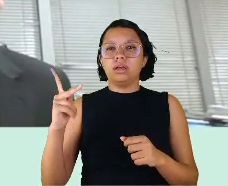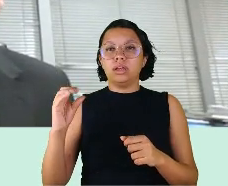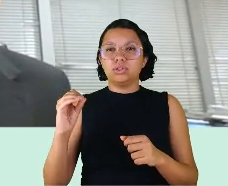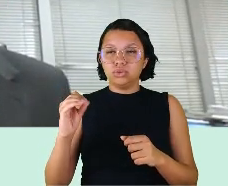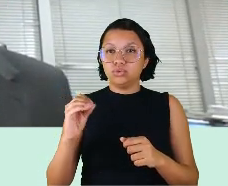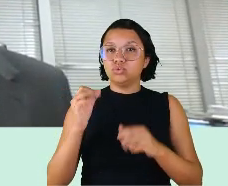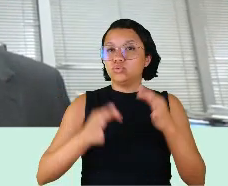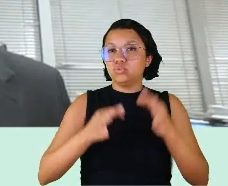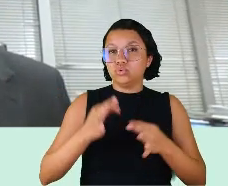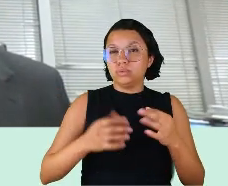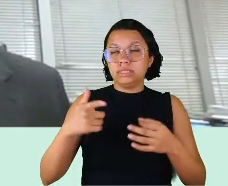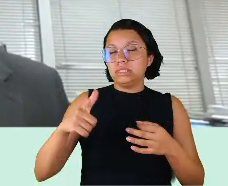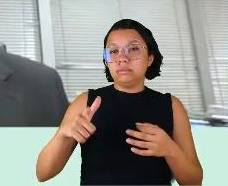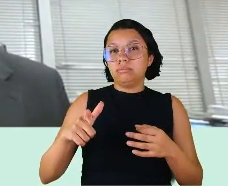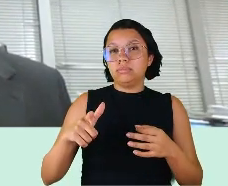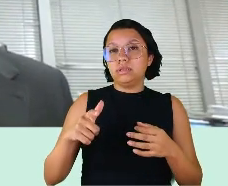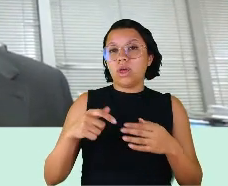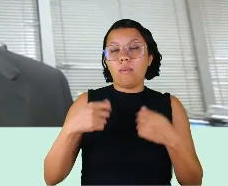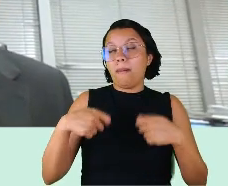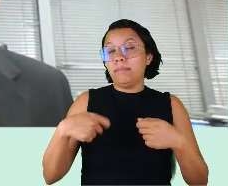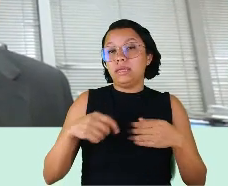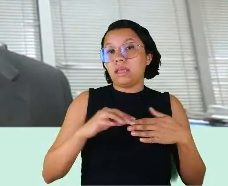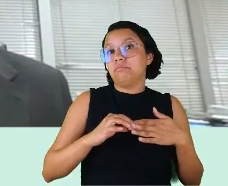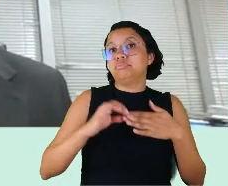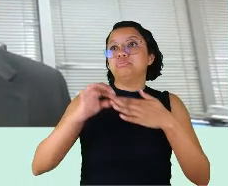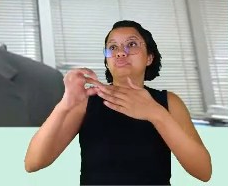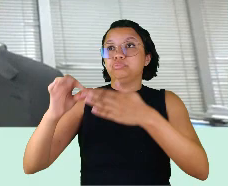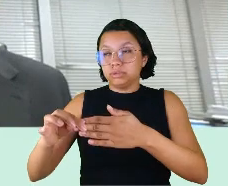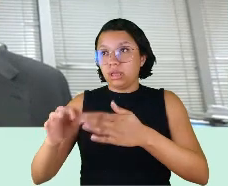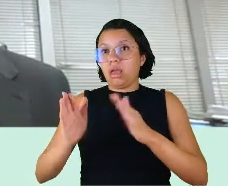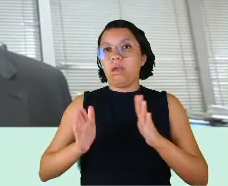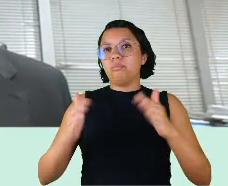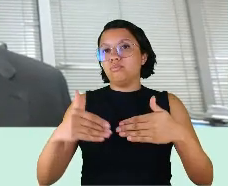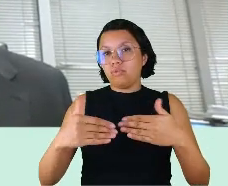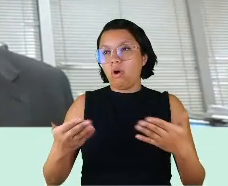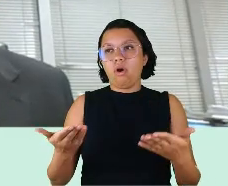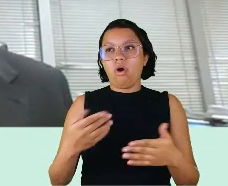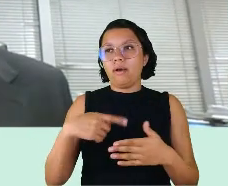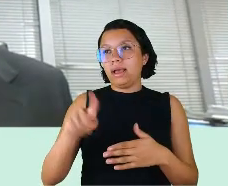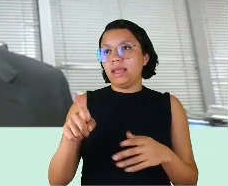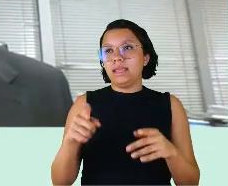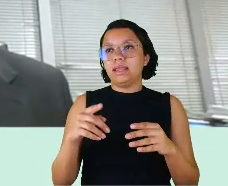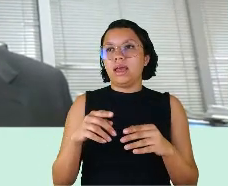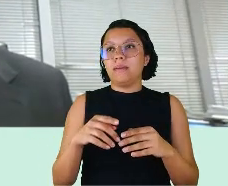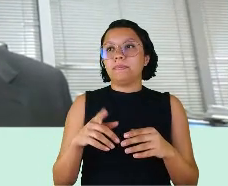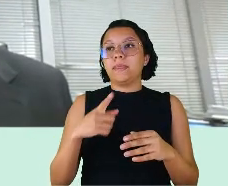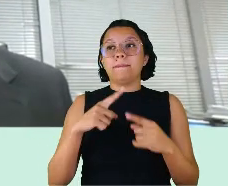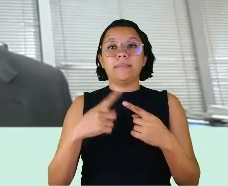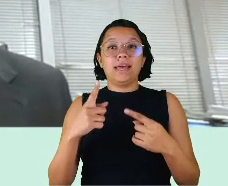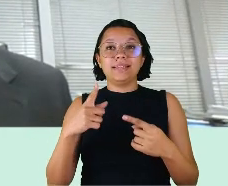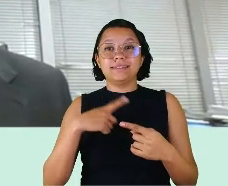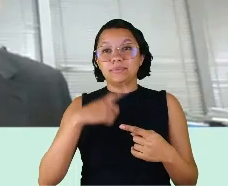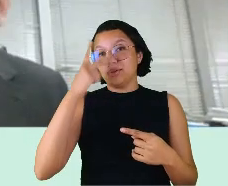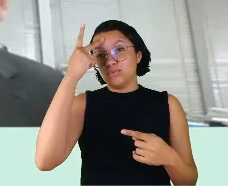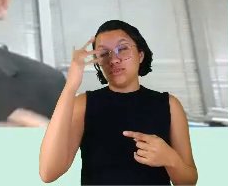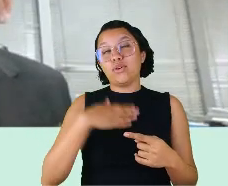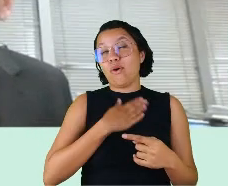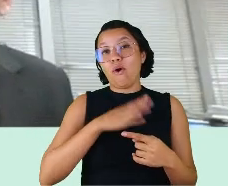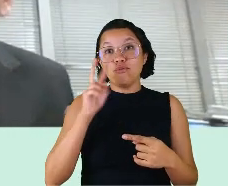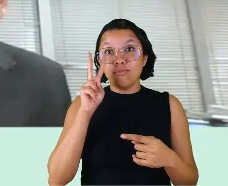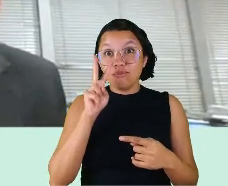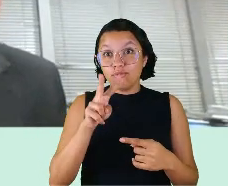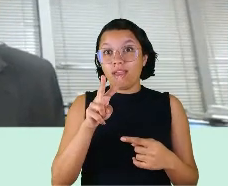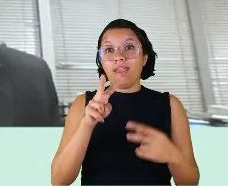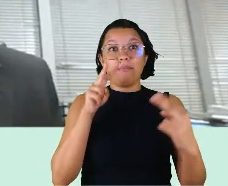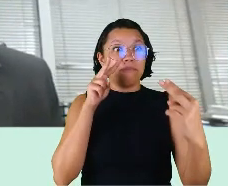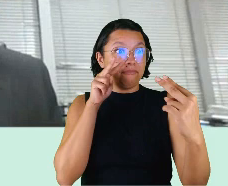que ter o ônus do deslocamento até o fórum. É certo que muita gente gosta de ver a cara do juiz, de carne e osso, mas tem muita gente